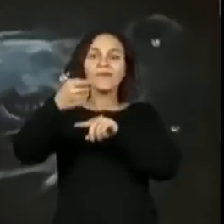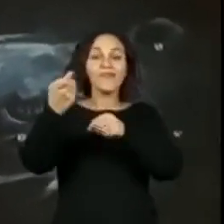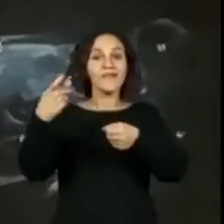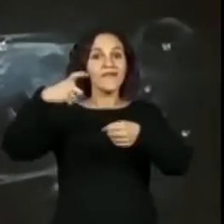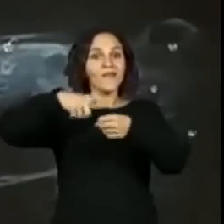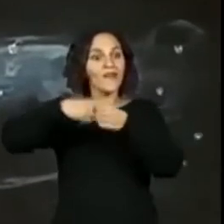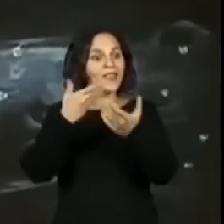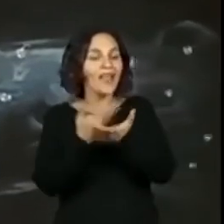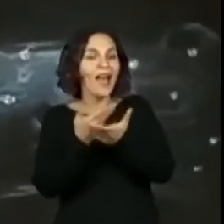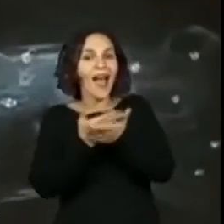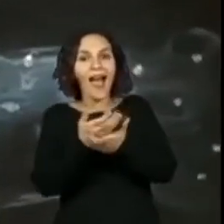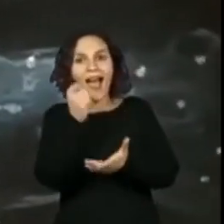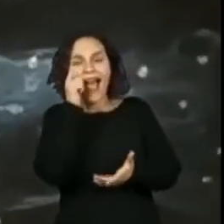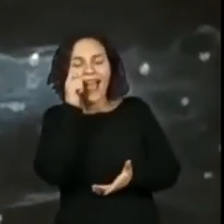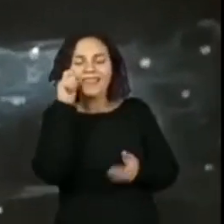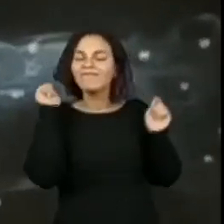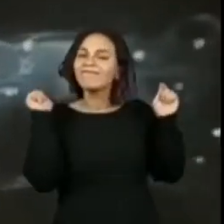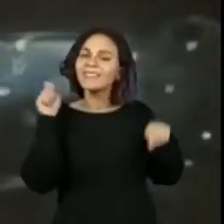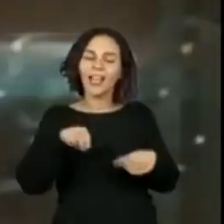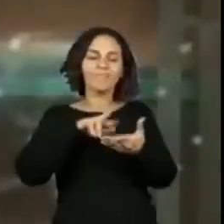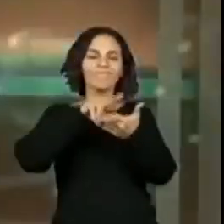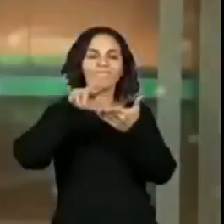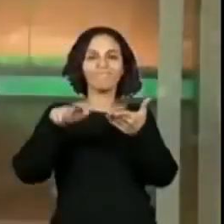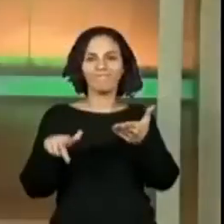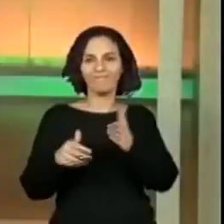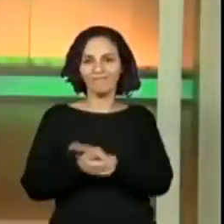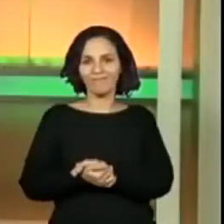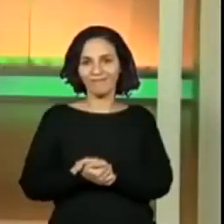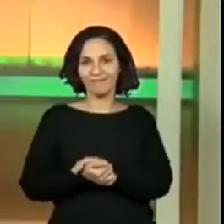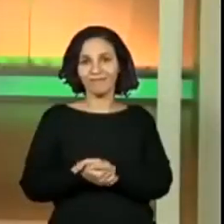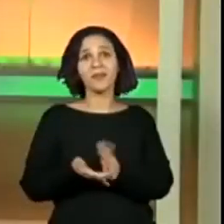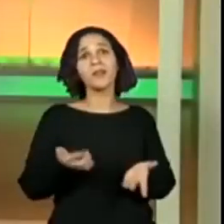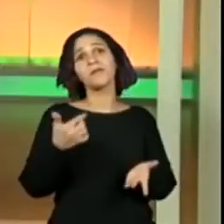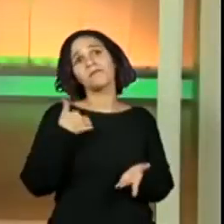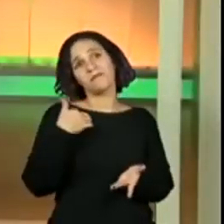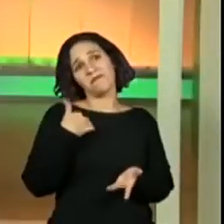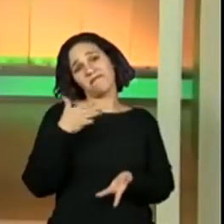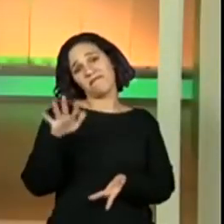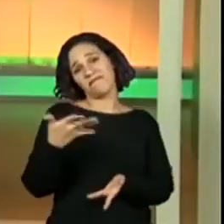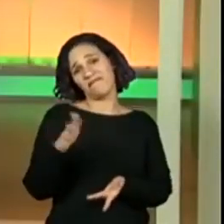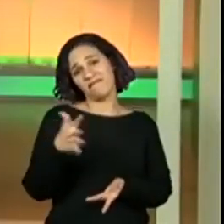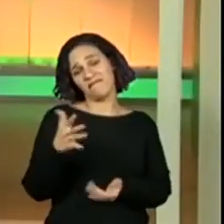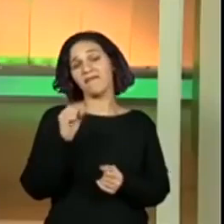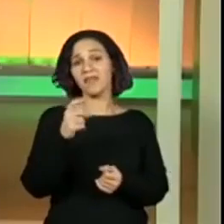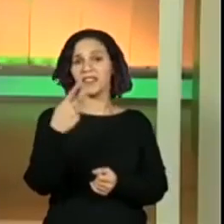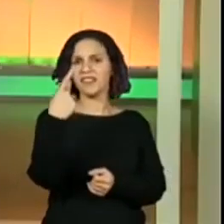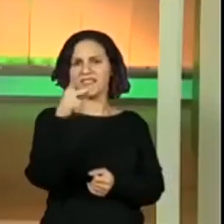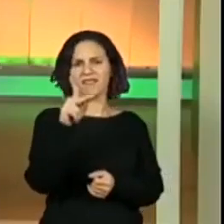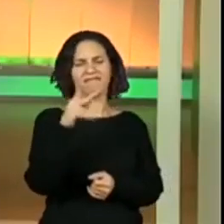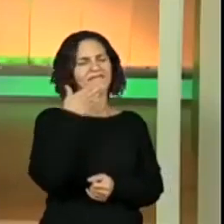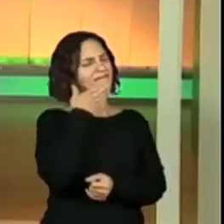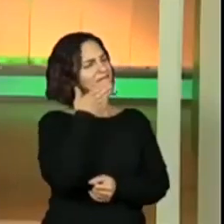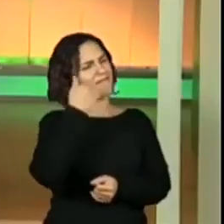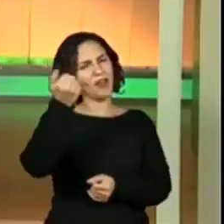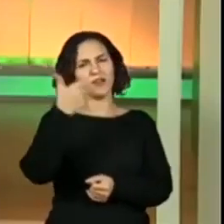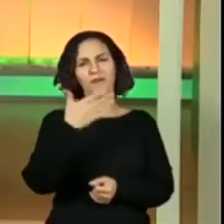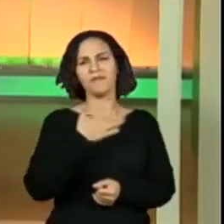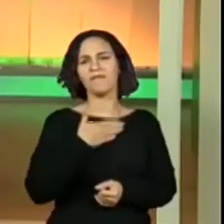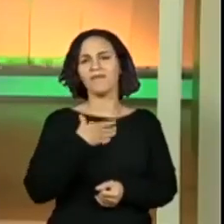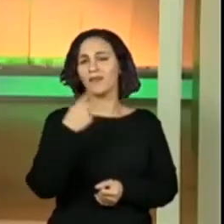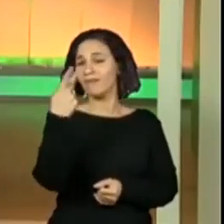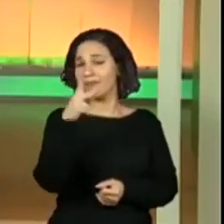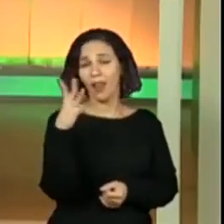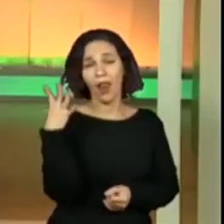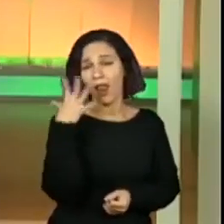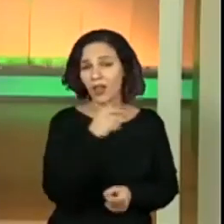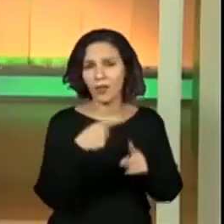estivermos presentes em sala de aula. O meu ficou bem mais ou menos, mas o de vocês com certeza vai ficar lindo, porque